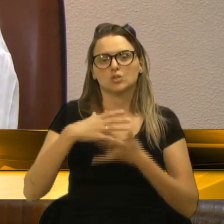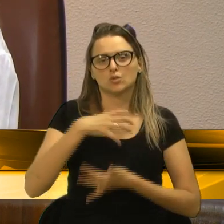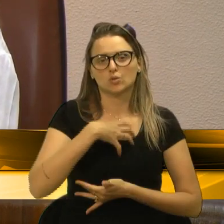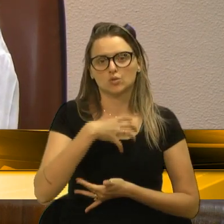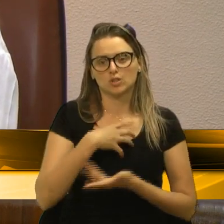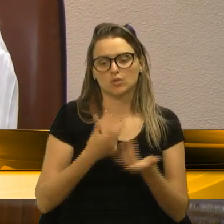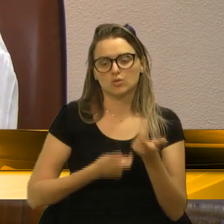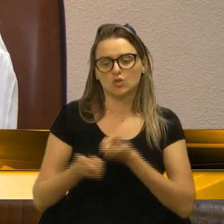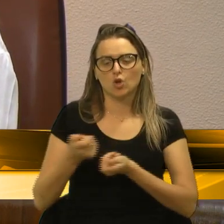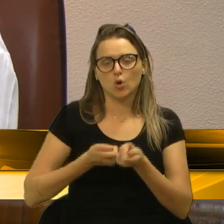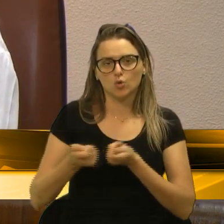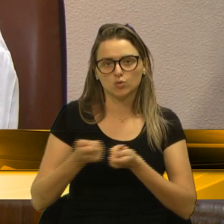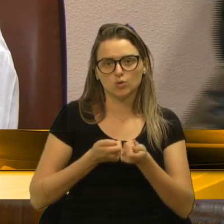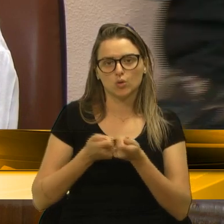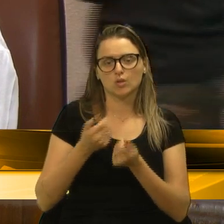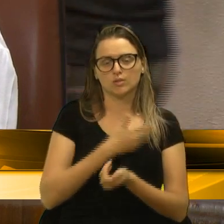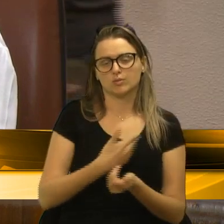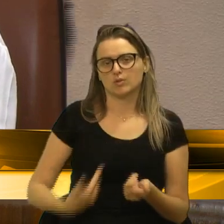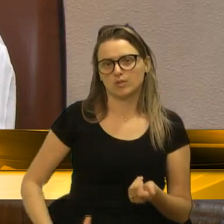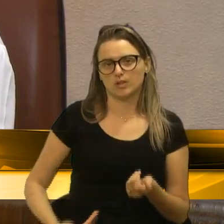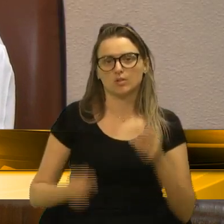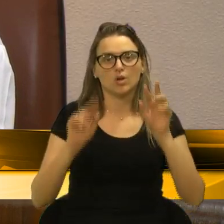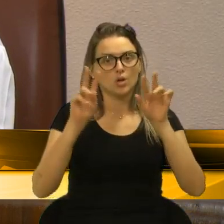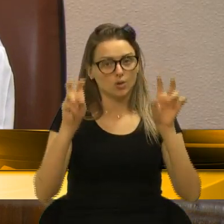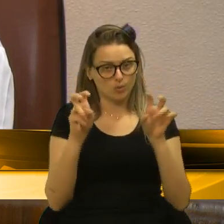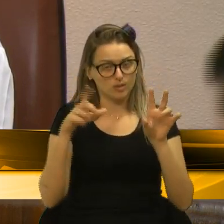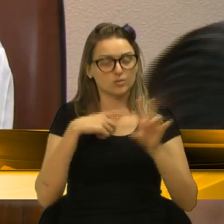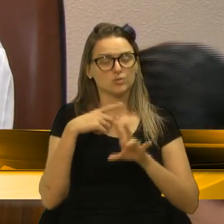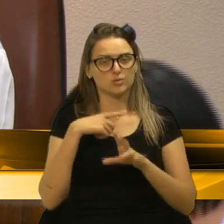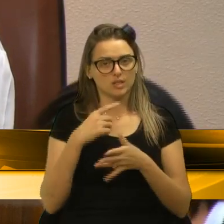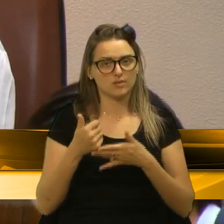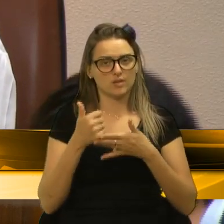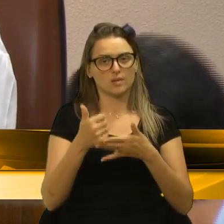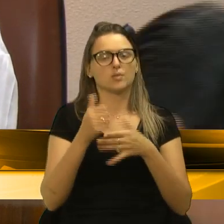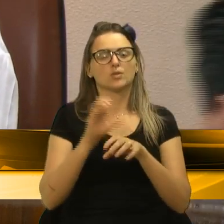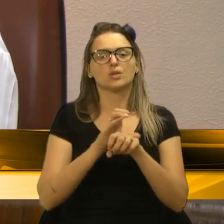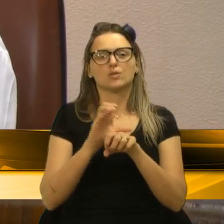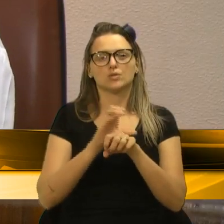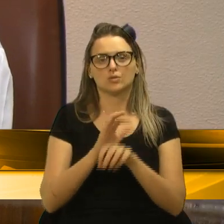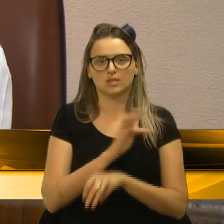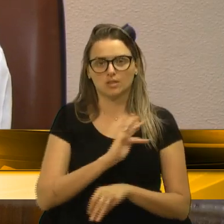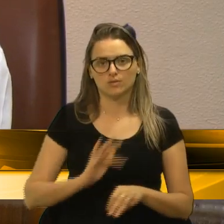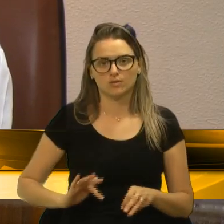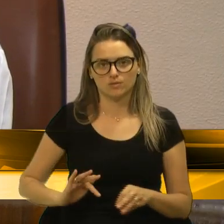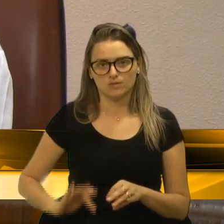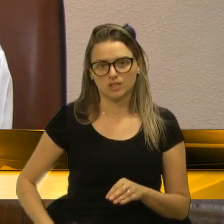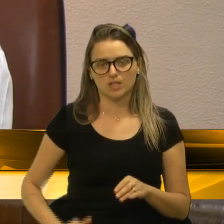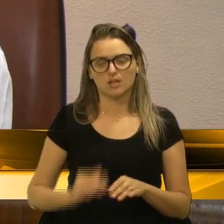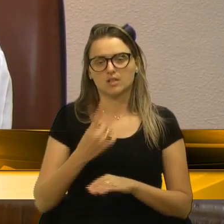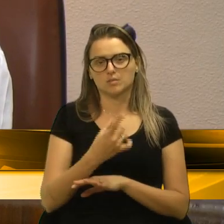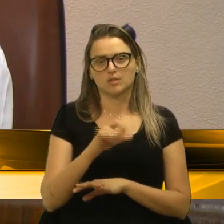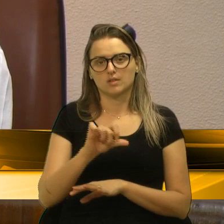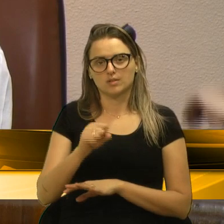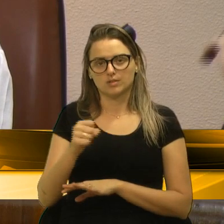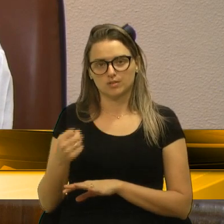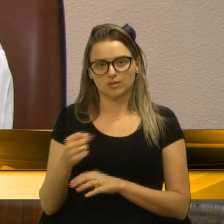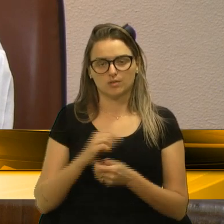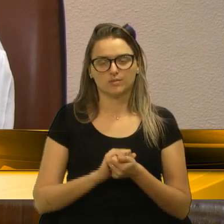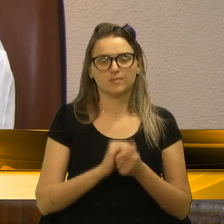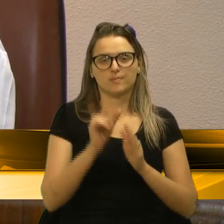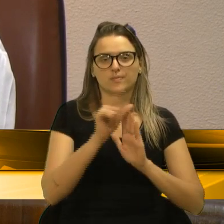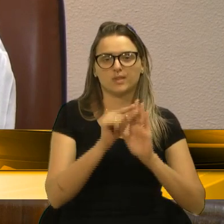controle governamental. O tema foi contemplado na Constituição Federal de 1988, nos